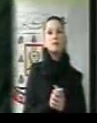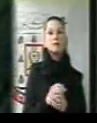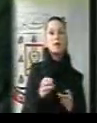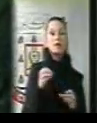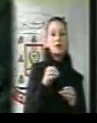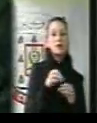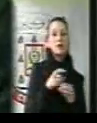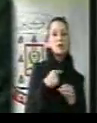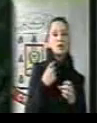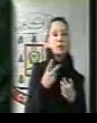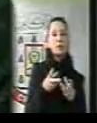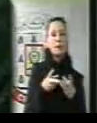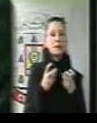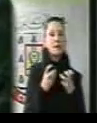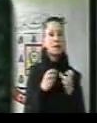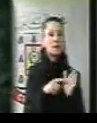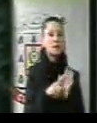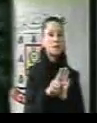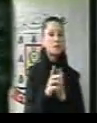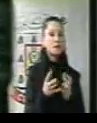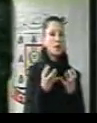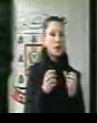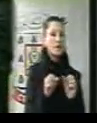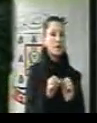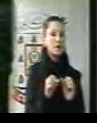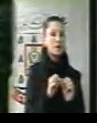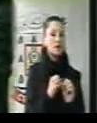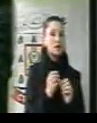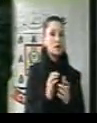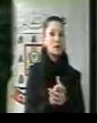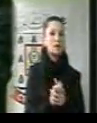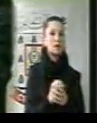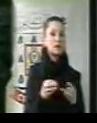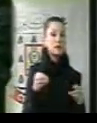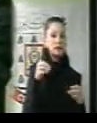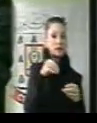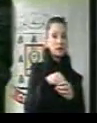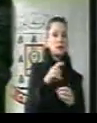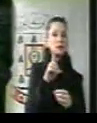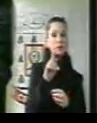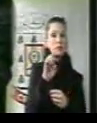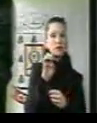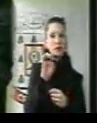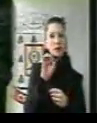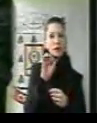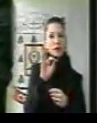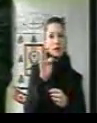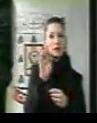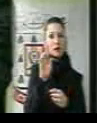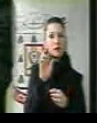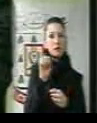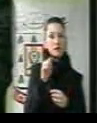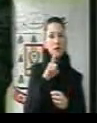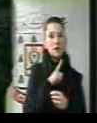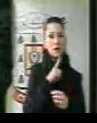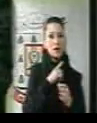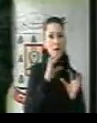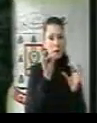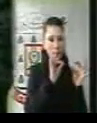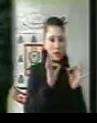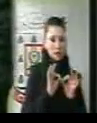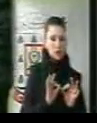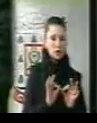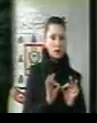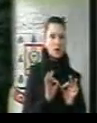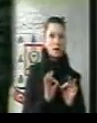dessa perspectiva, a minha pergunta dentro do DEINFRA existe um planejamento macro,